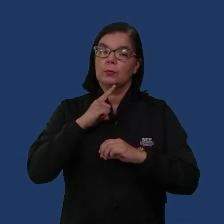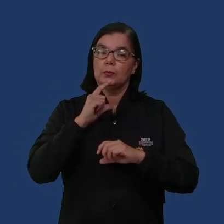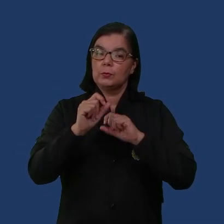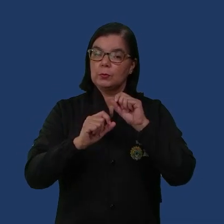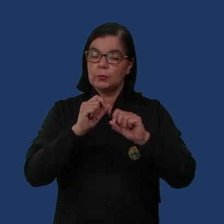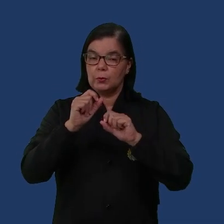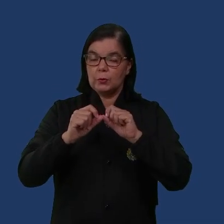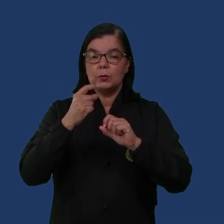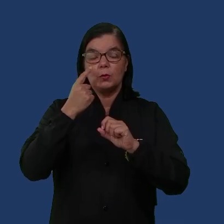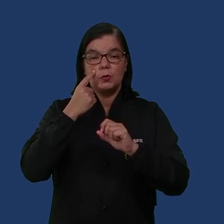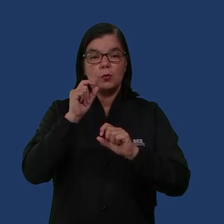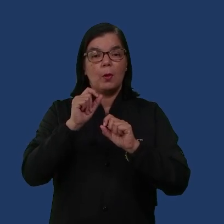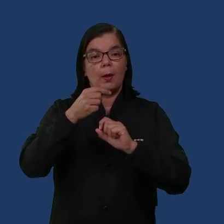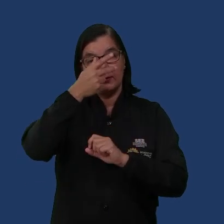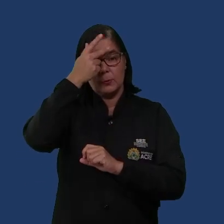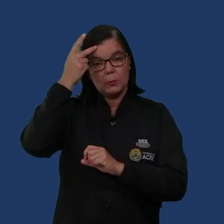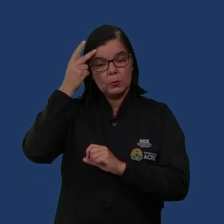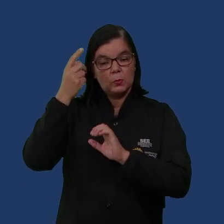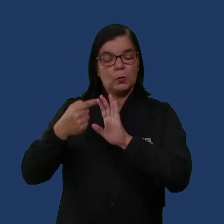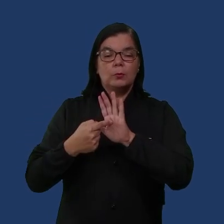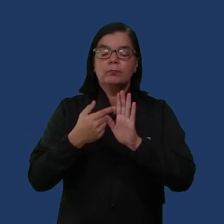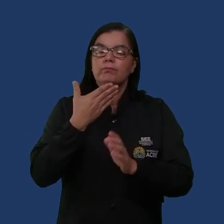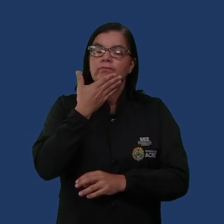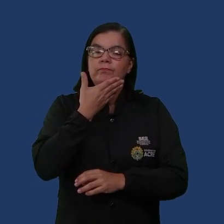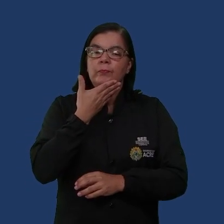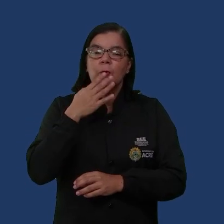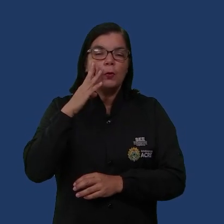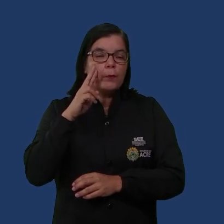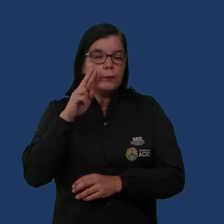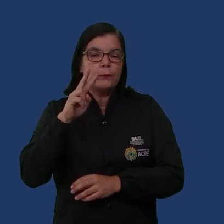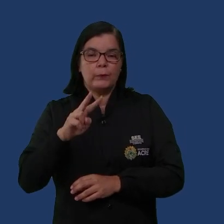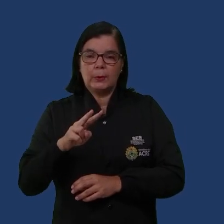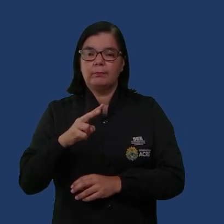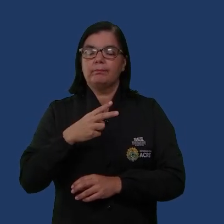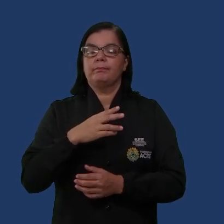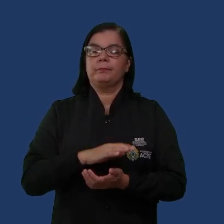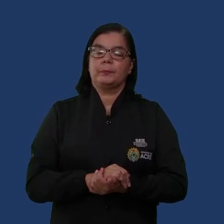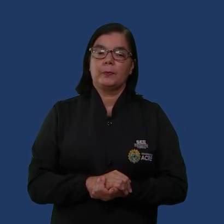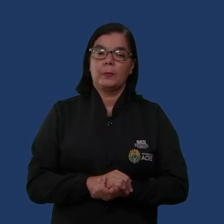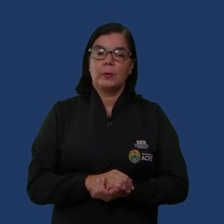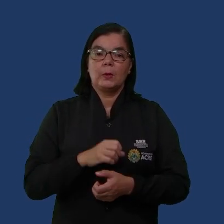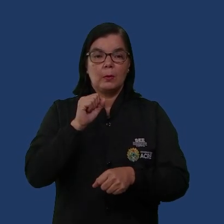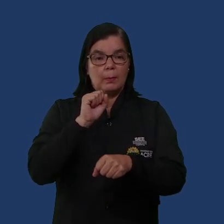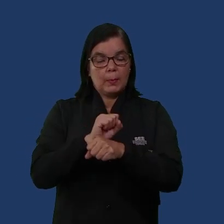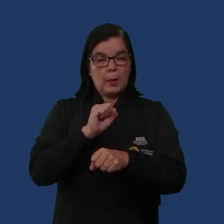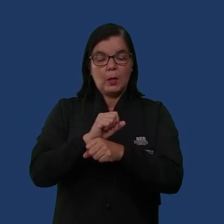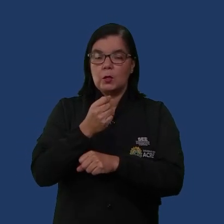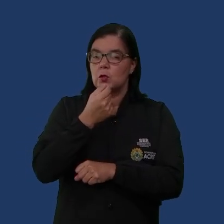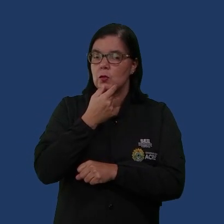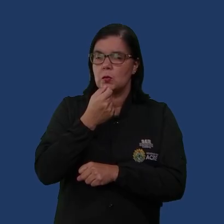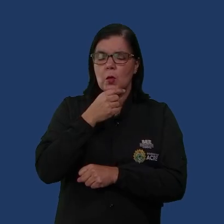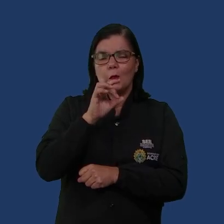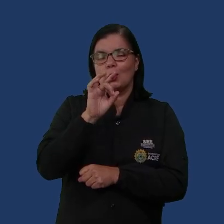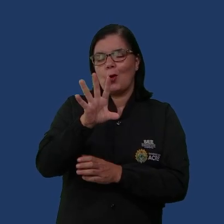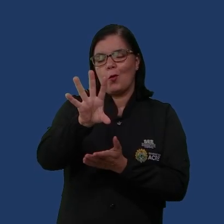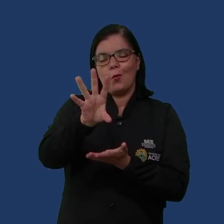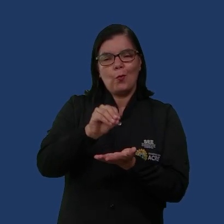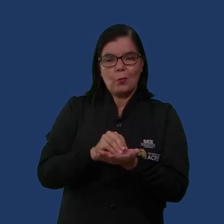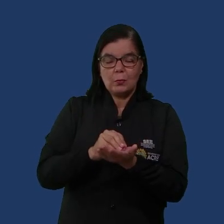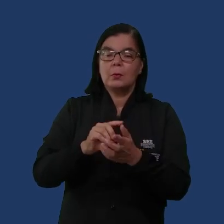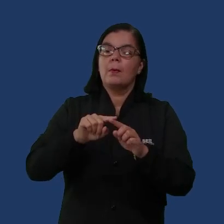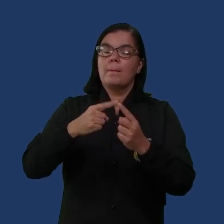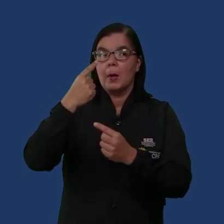suas audiências, em quem aprecia o seu trabalho. Então, parodiar, ele não é só copiar,